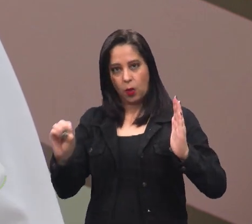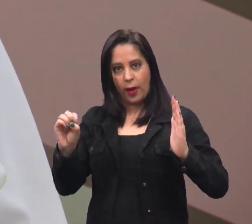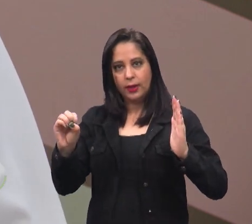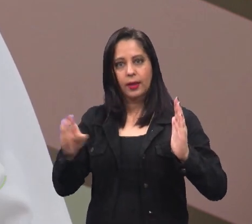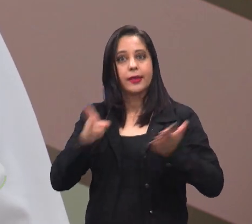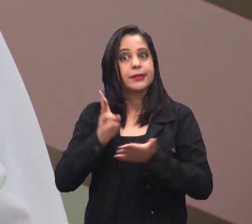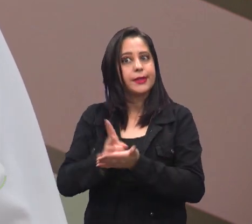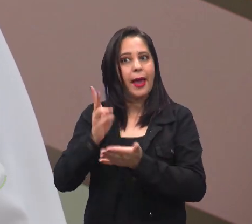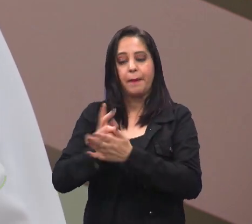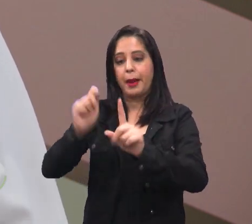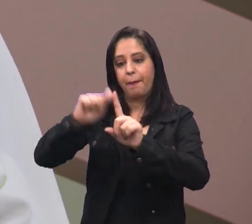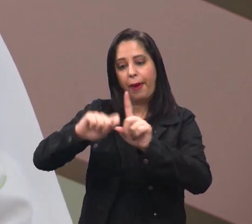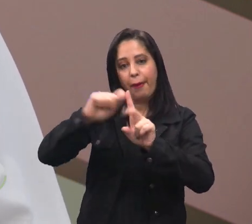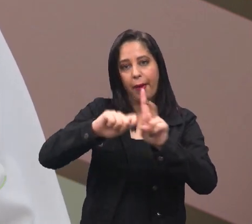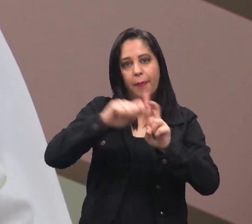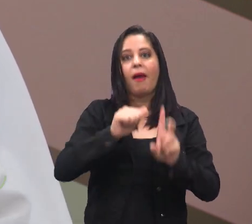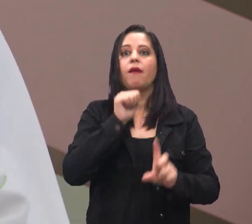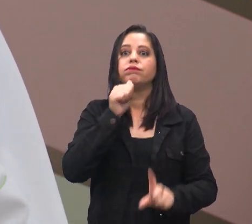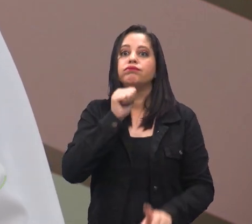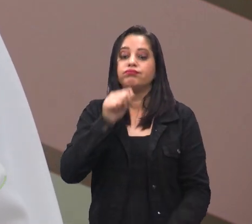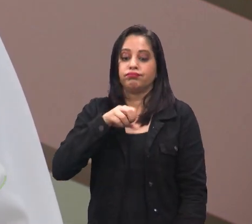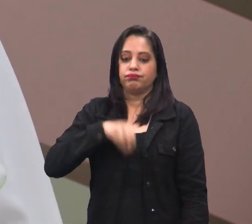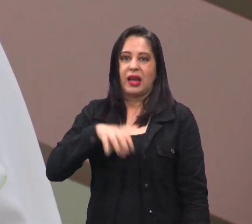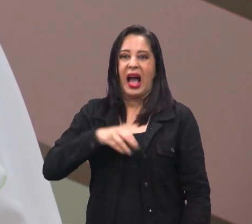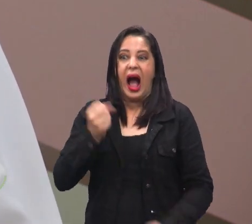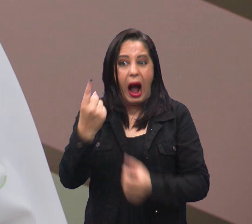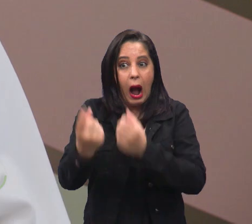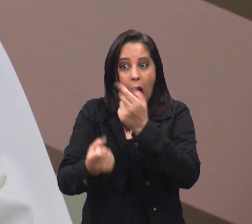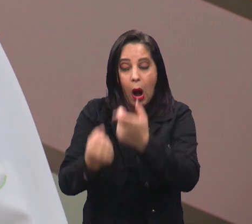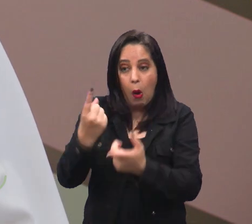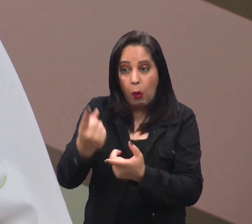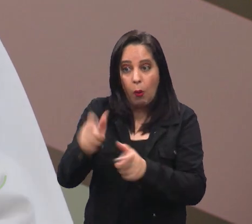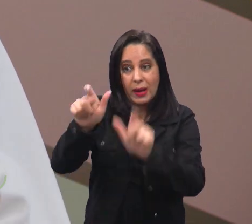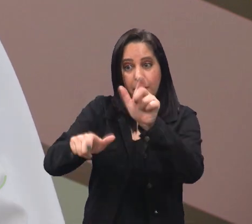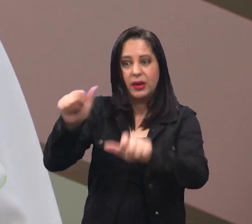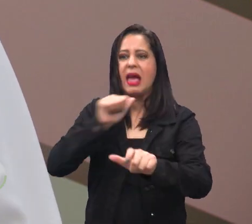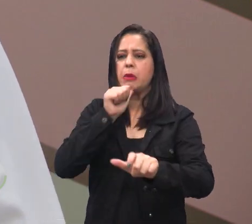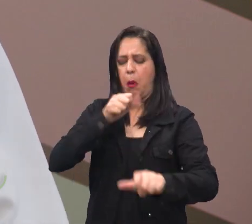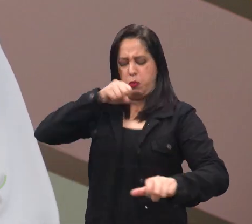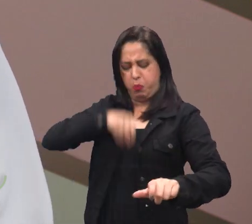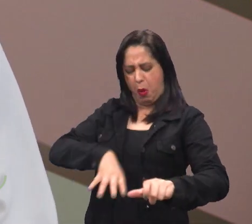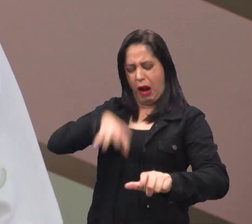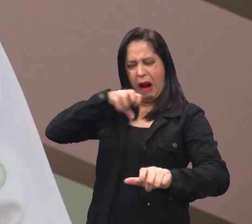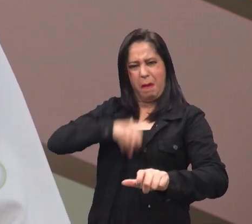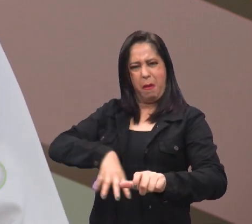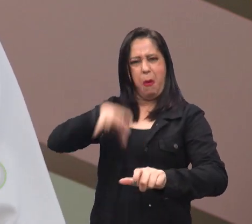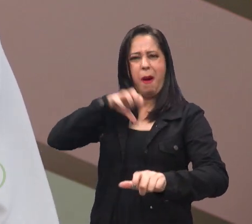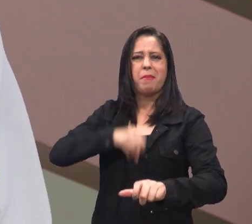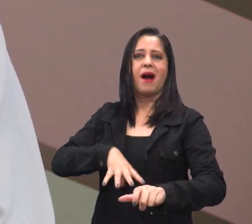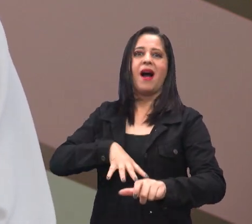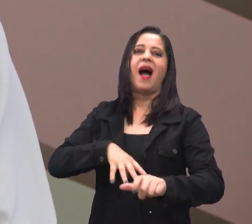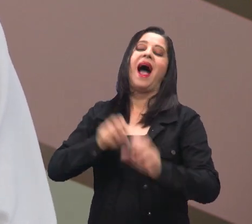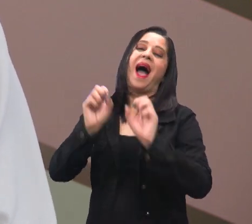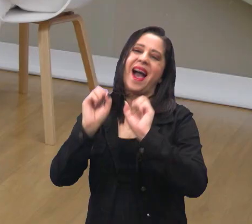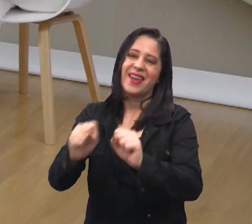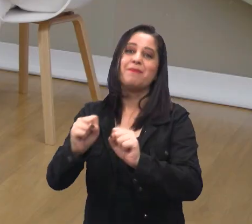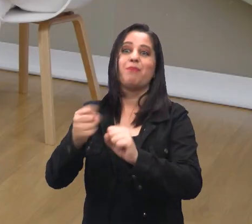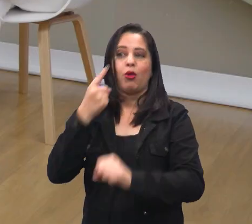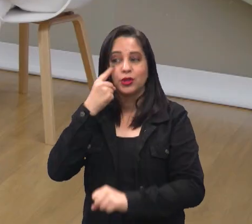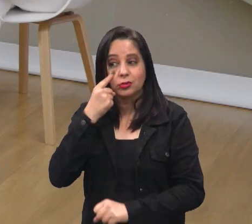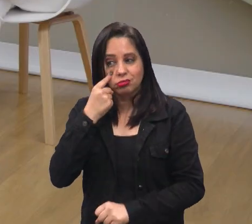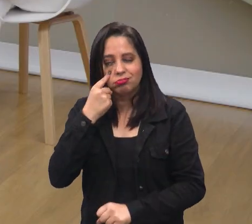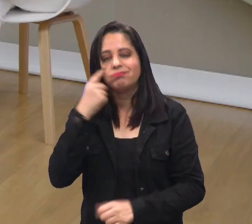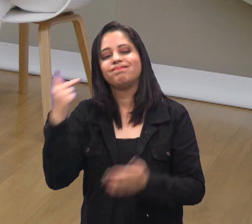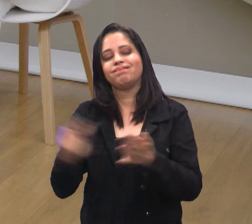menstrual mensal tem mulheres que têm um fluxo muito aumentado, faz com que tenha uma facilidade a ter uma deficiência de ferro.